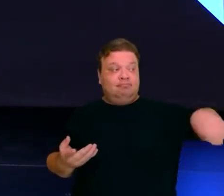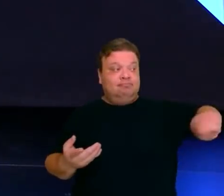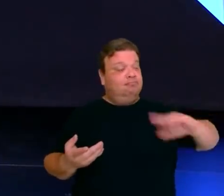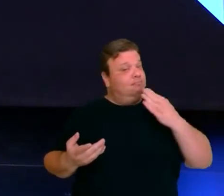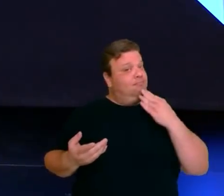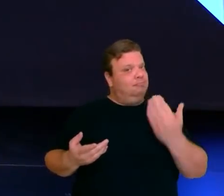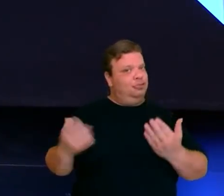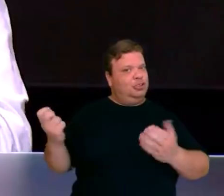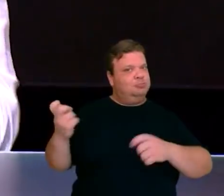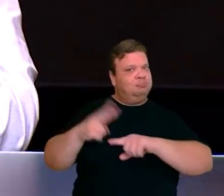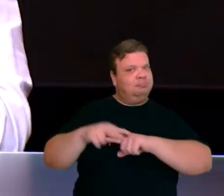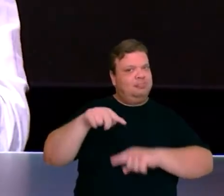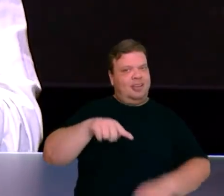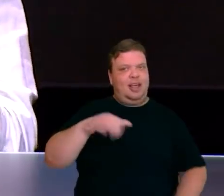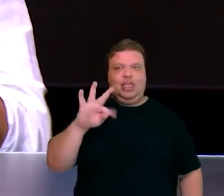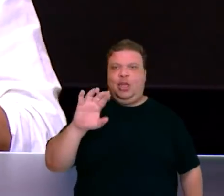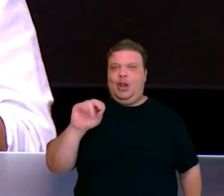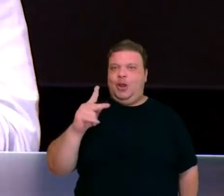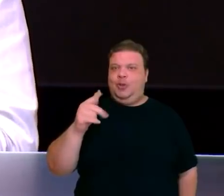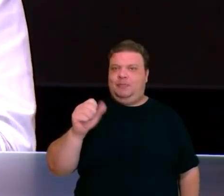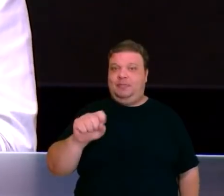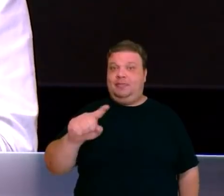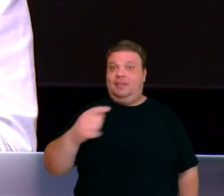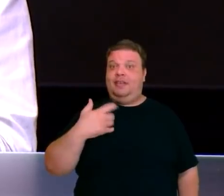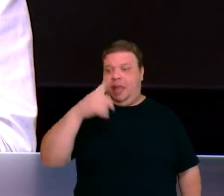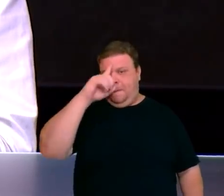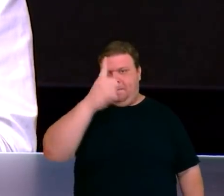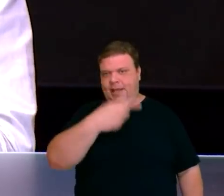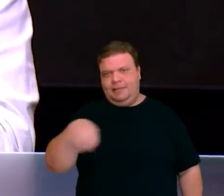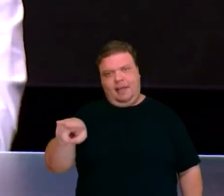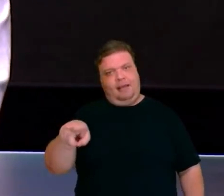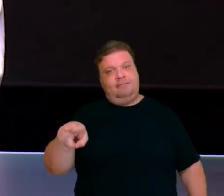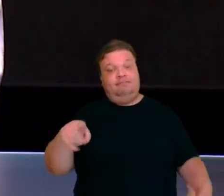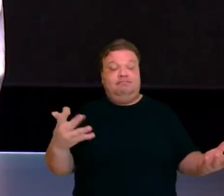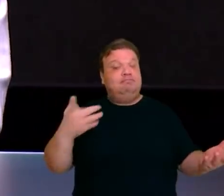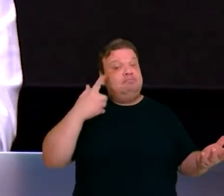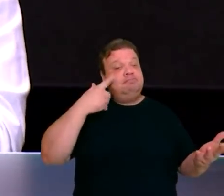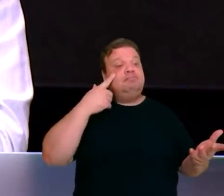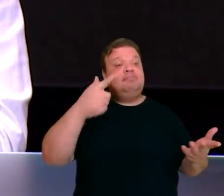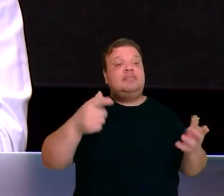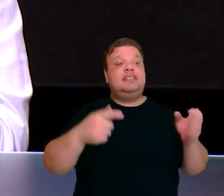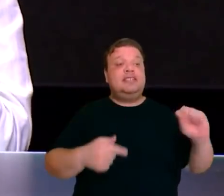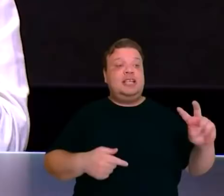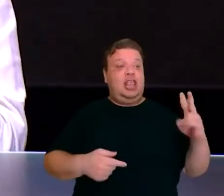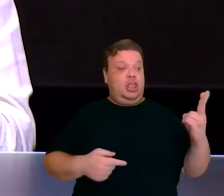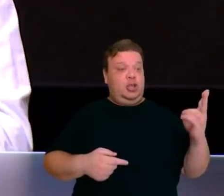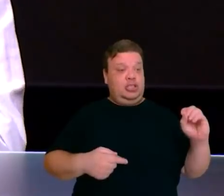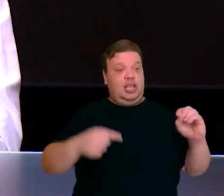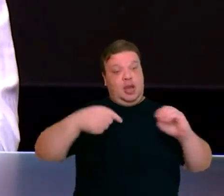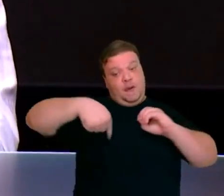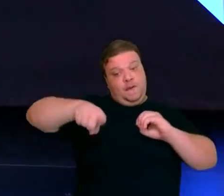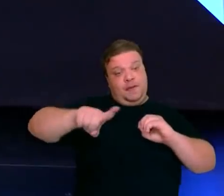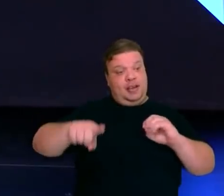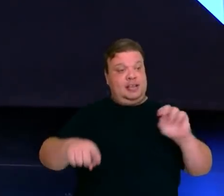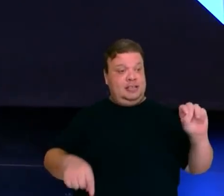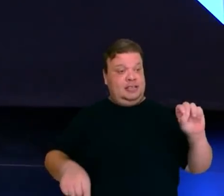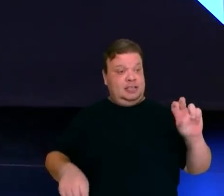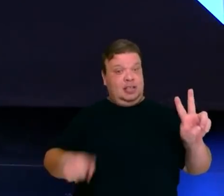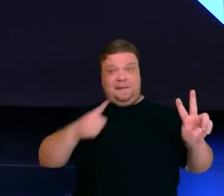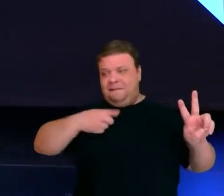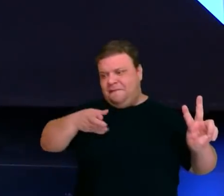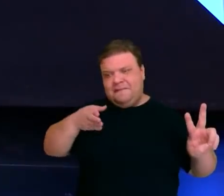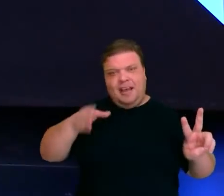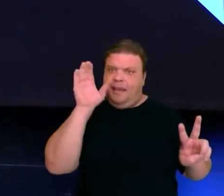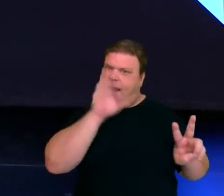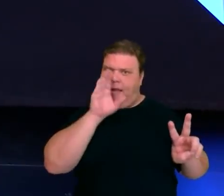o Gestevara. O Gestevara também tá... Eu gostei do Gestevara, tá? É, ele tá combinando com o Milo. Os dois de roxo, né? Só que daí o Milo tá com o roxo